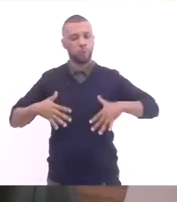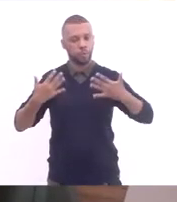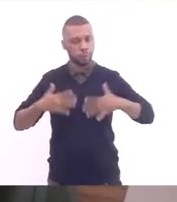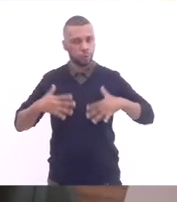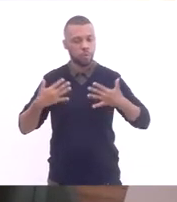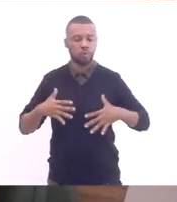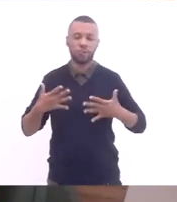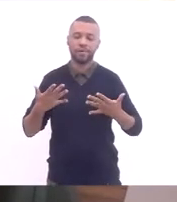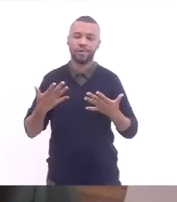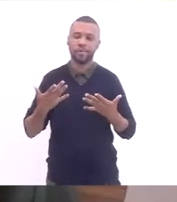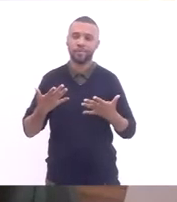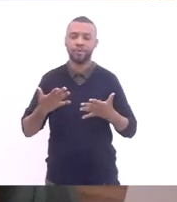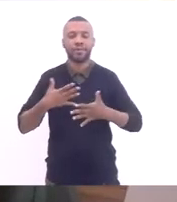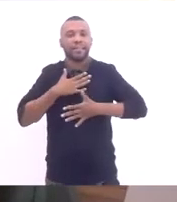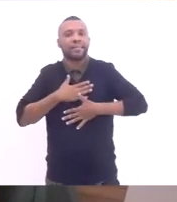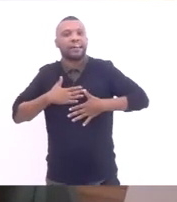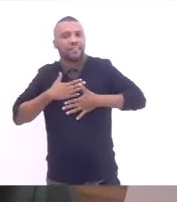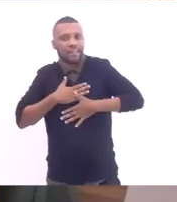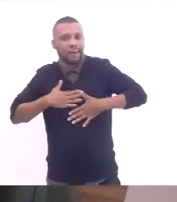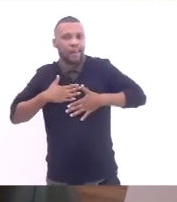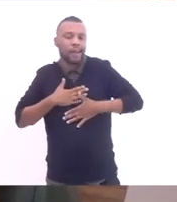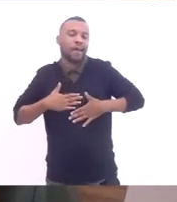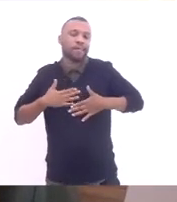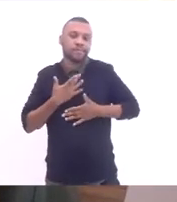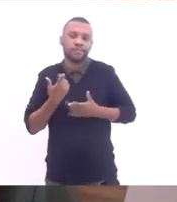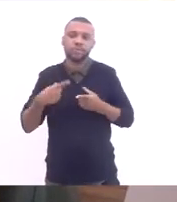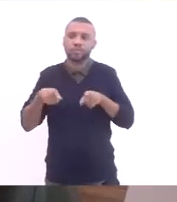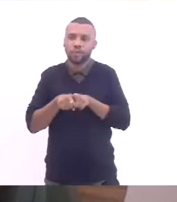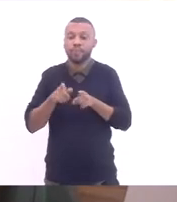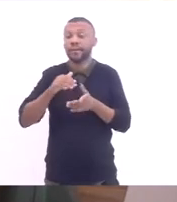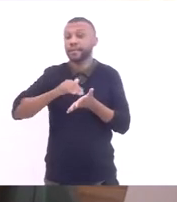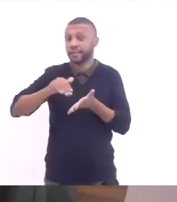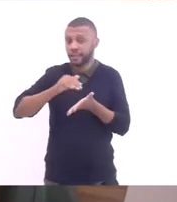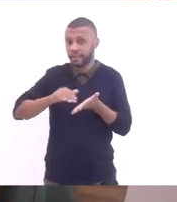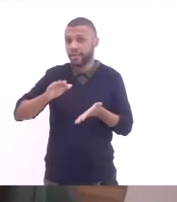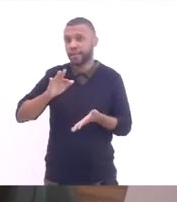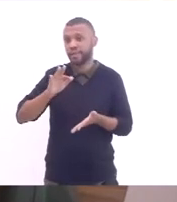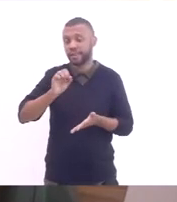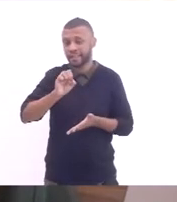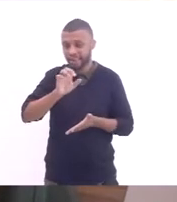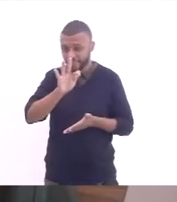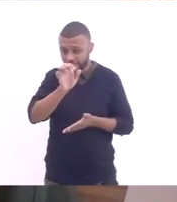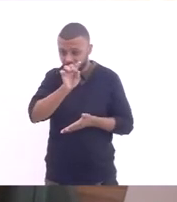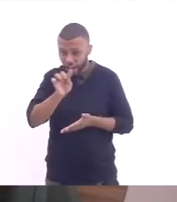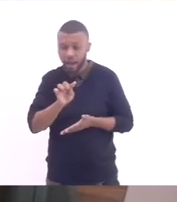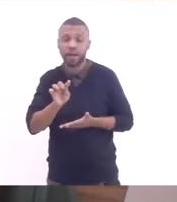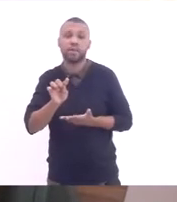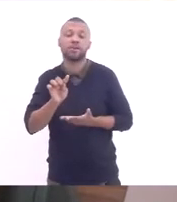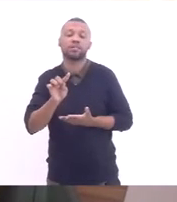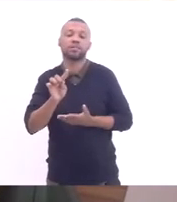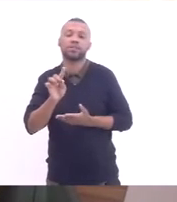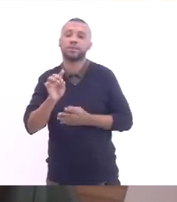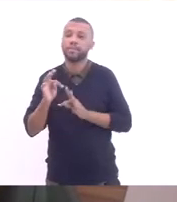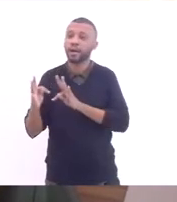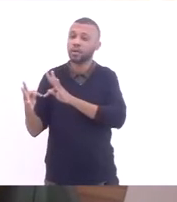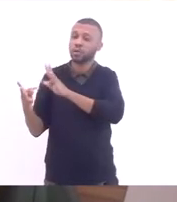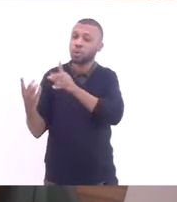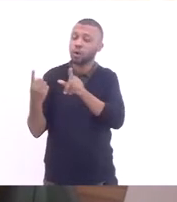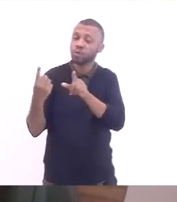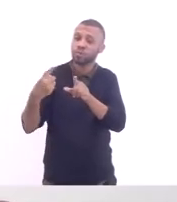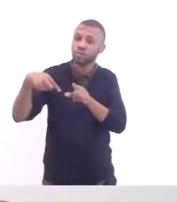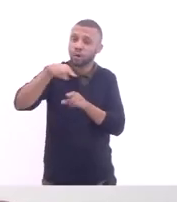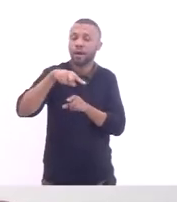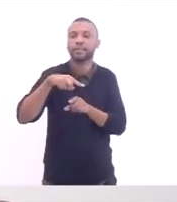com muita satisfação para a Secretaria de Fazenda, para o secretário Leonardo Lobo, e para todos que estão, desde o